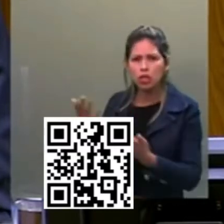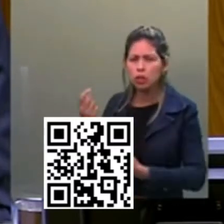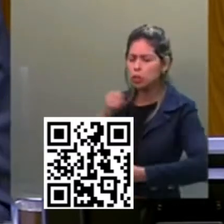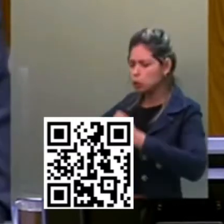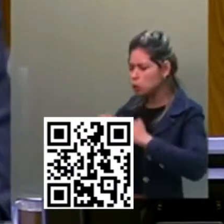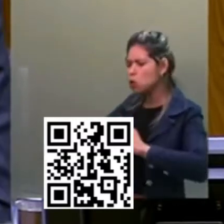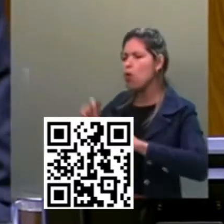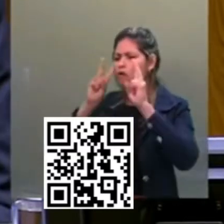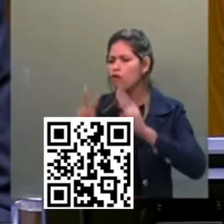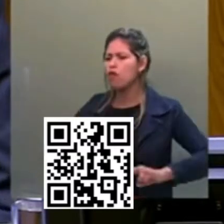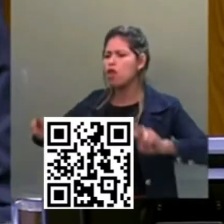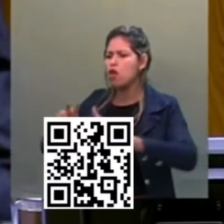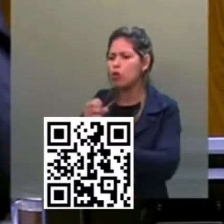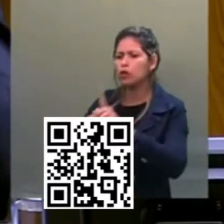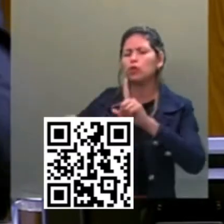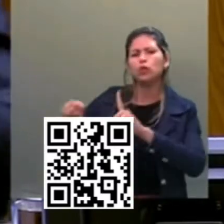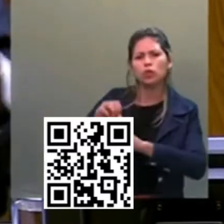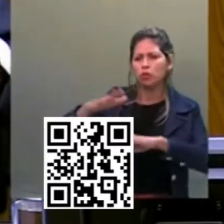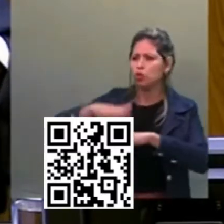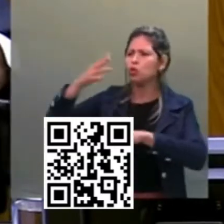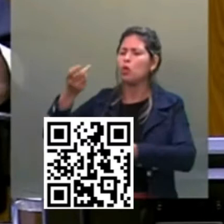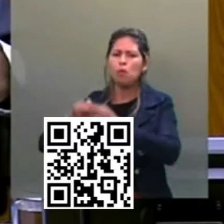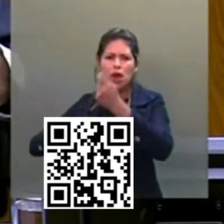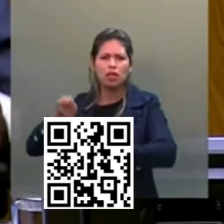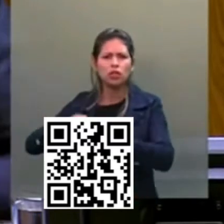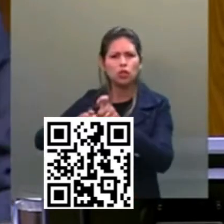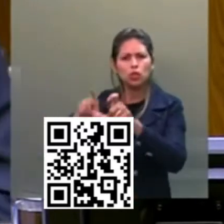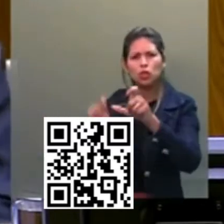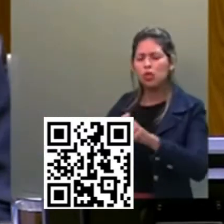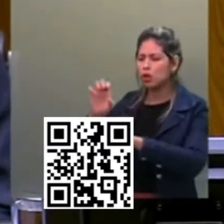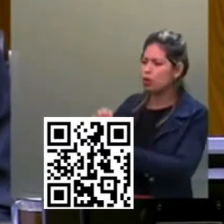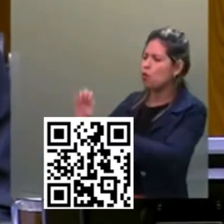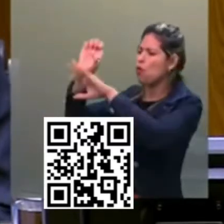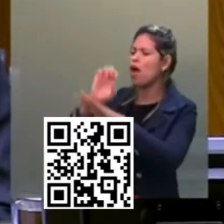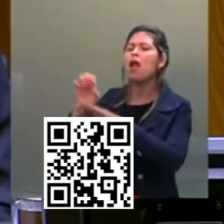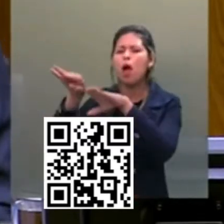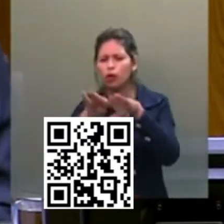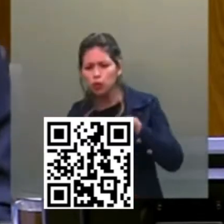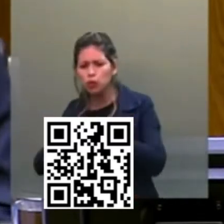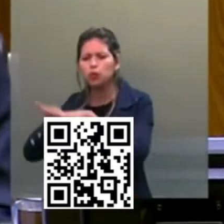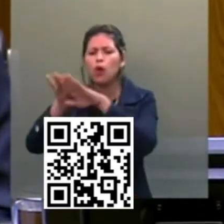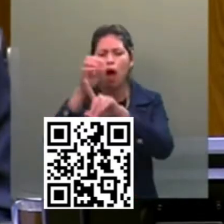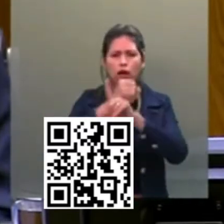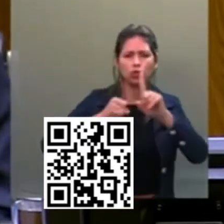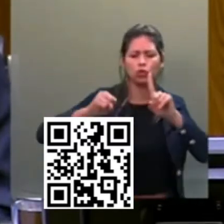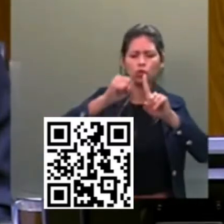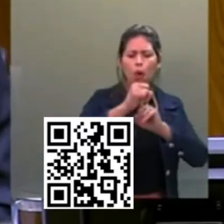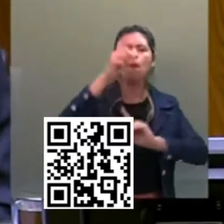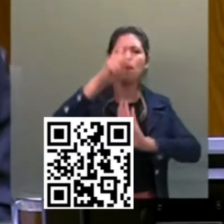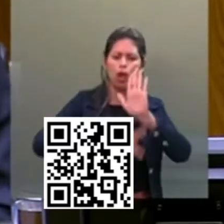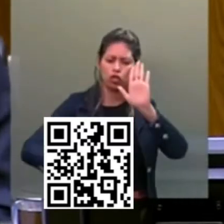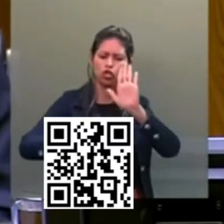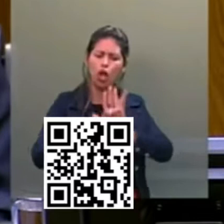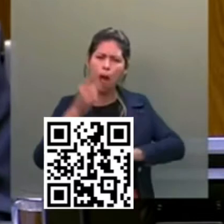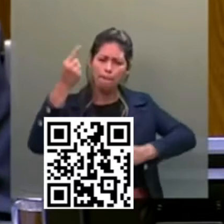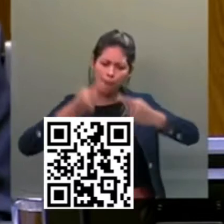da sociedade que mais depende do Estado. Na busca por uma sociedade mais igualitária, travamos uma verdadeira